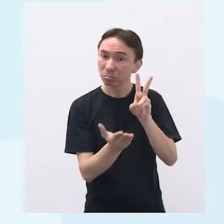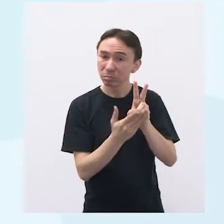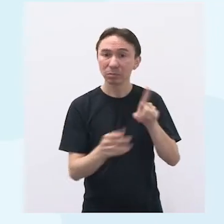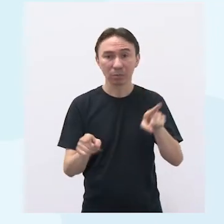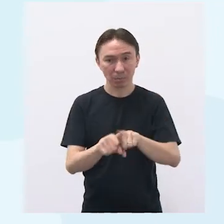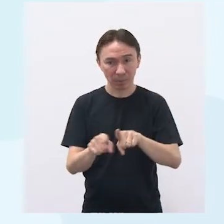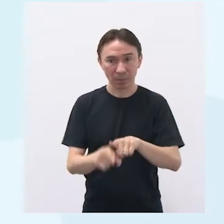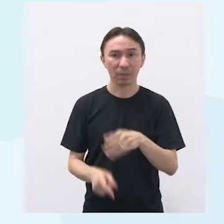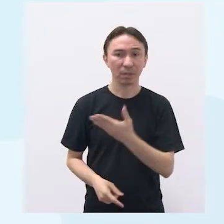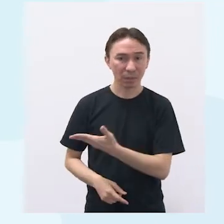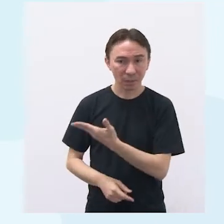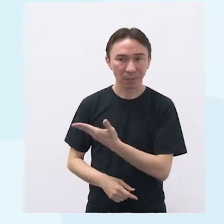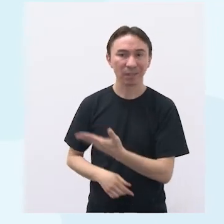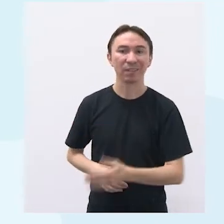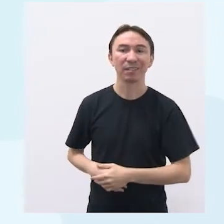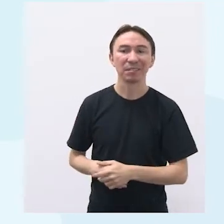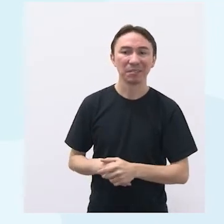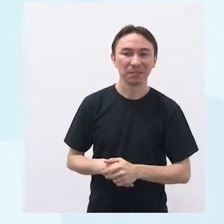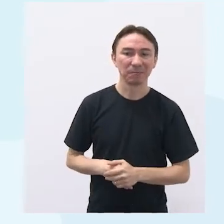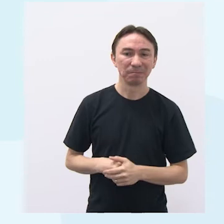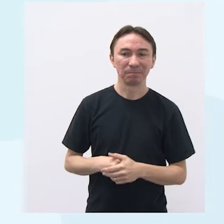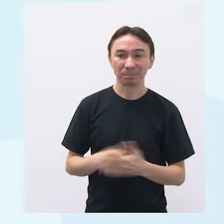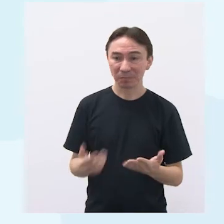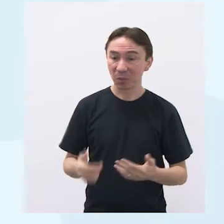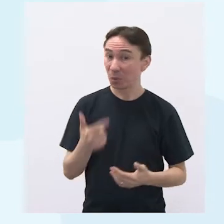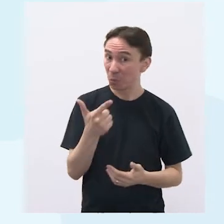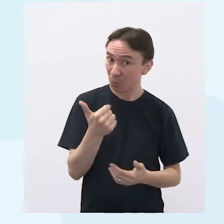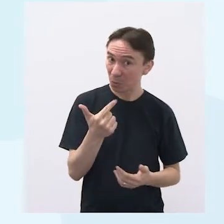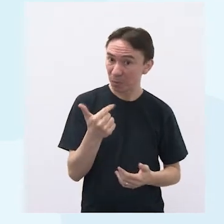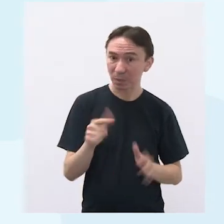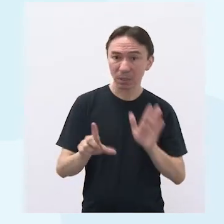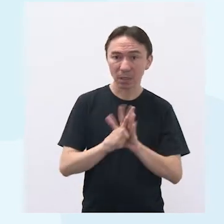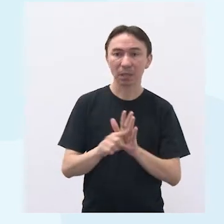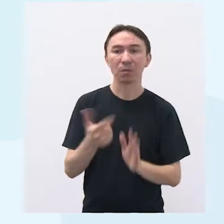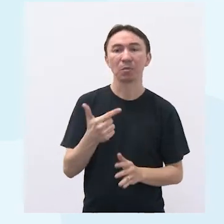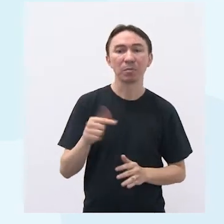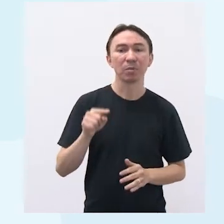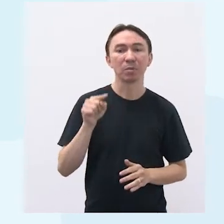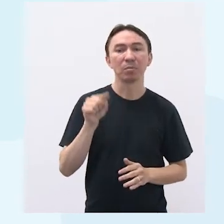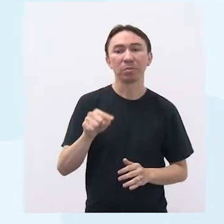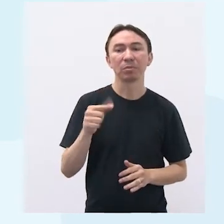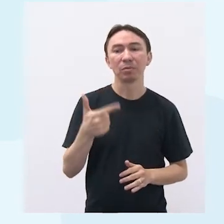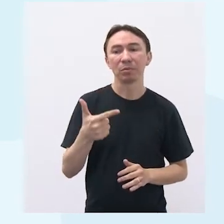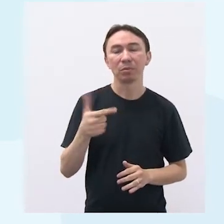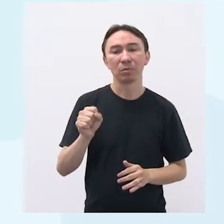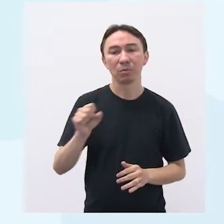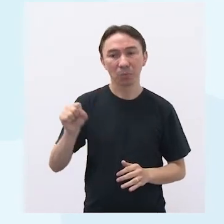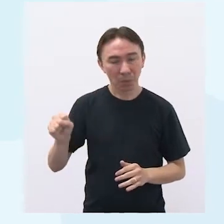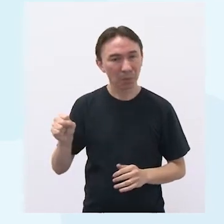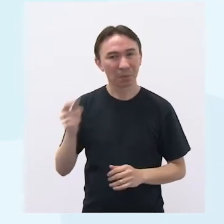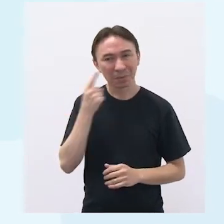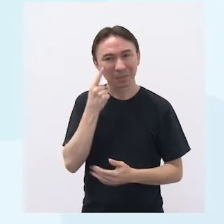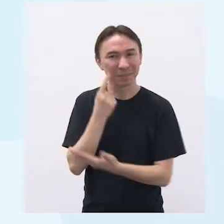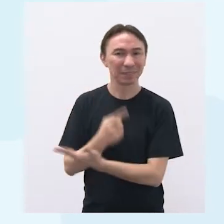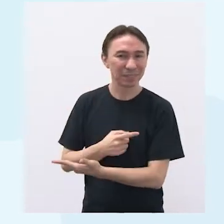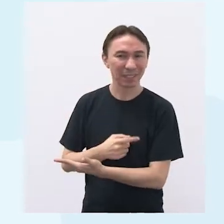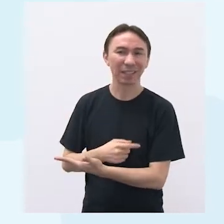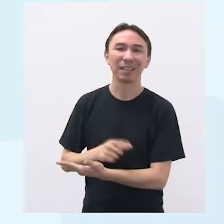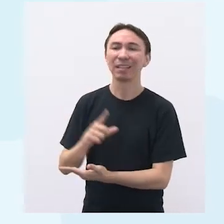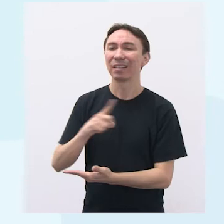11.208. O parecer, que eu acabei de ler um trecho aqui, que é o parecer número 3 de 2004, que vai estabelecer aí